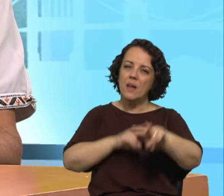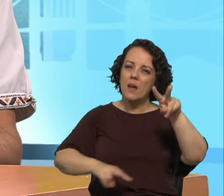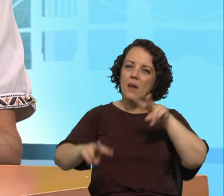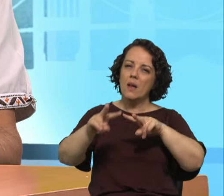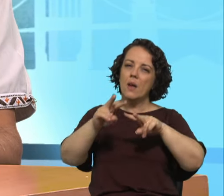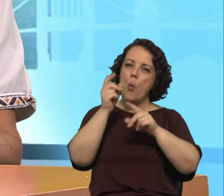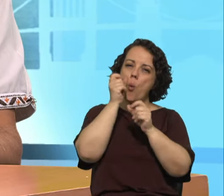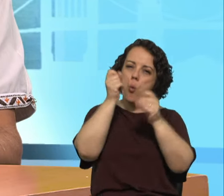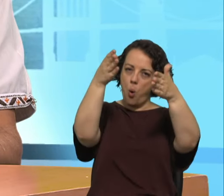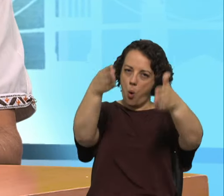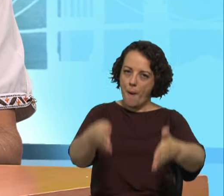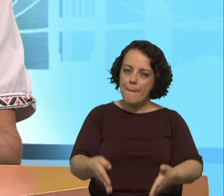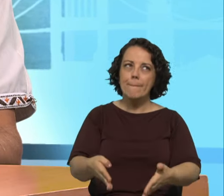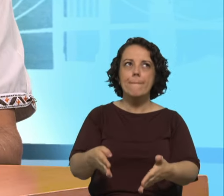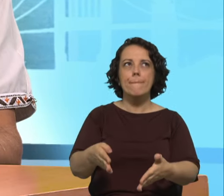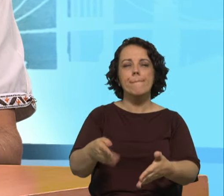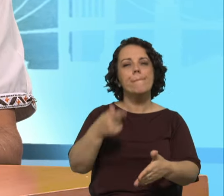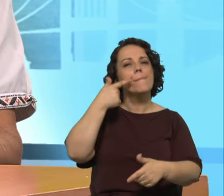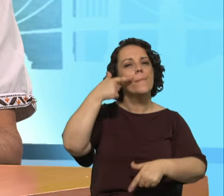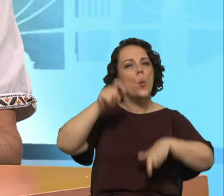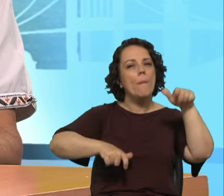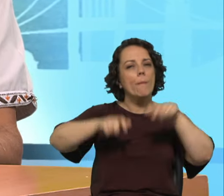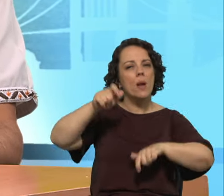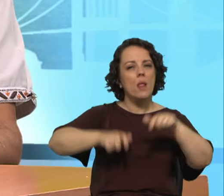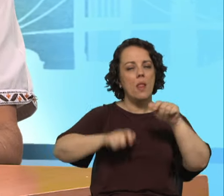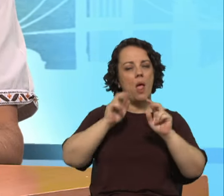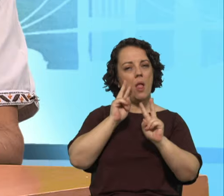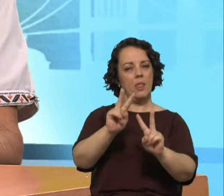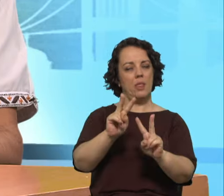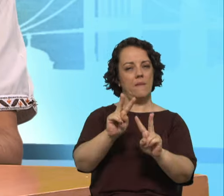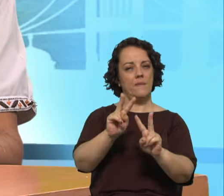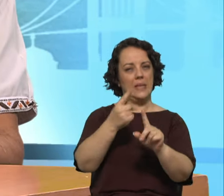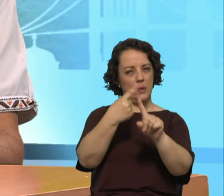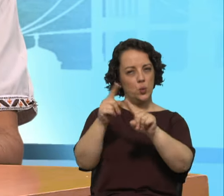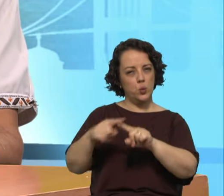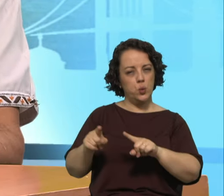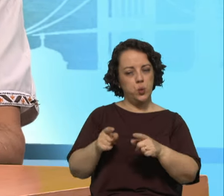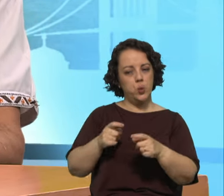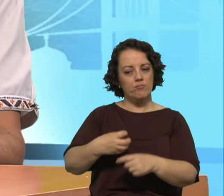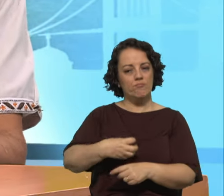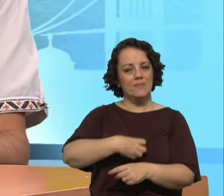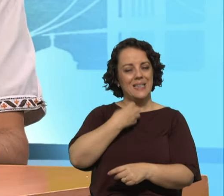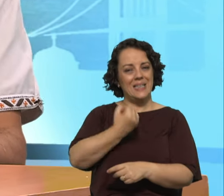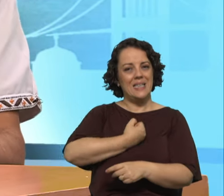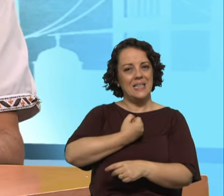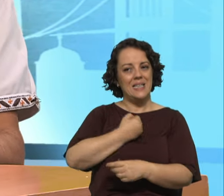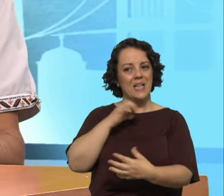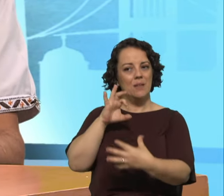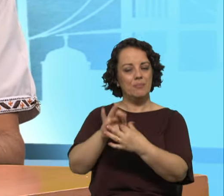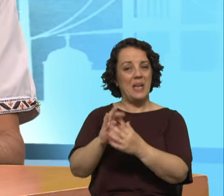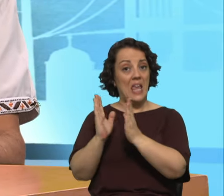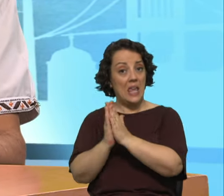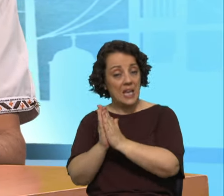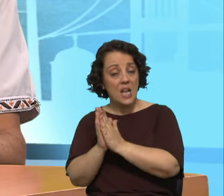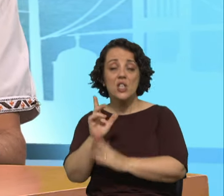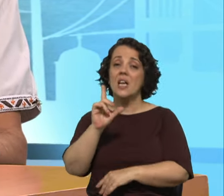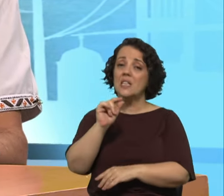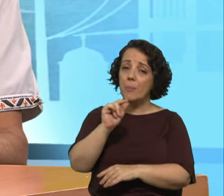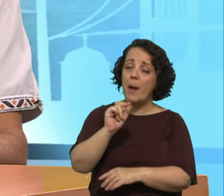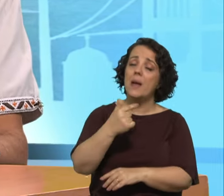humanidade e também diferentes formas de pertencer à igreja sim de pertencer à igreja e de pertencer ao mundo e de construir o